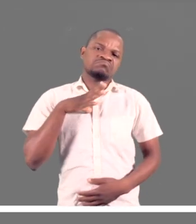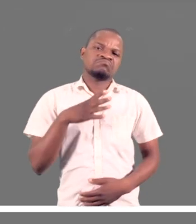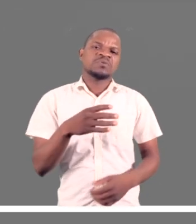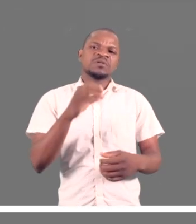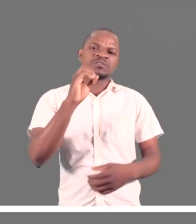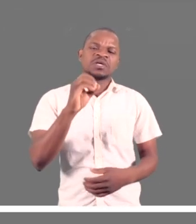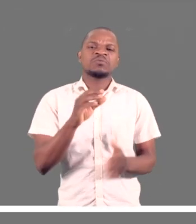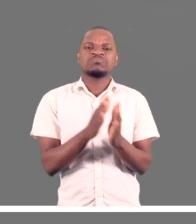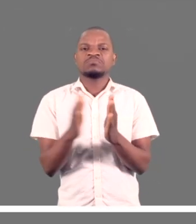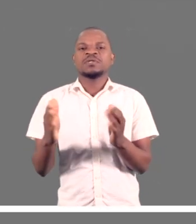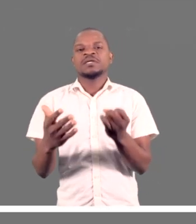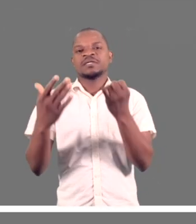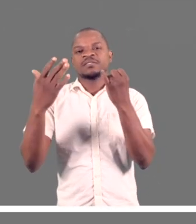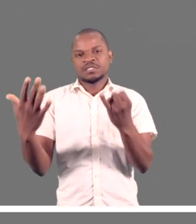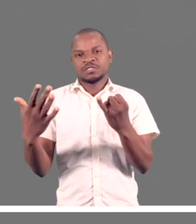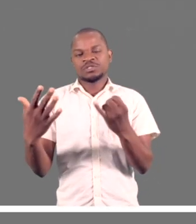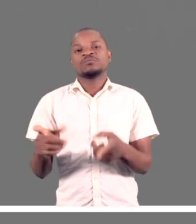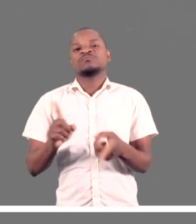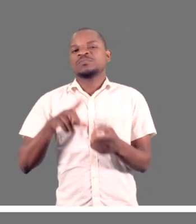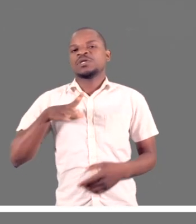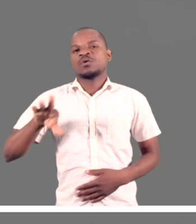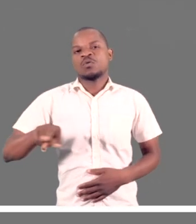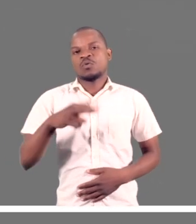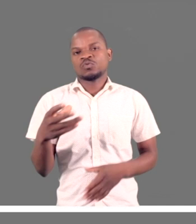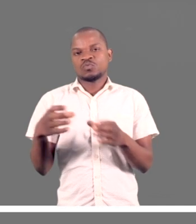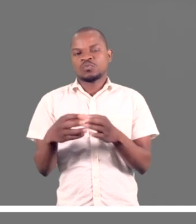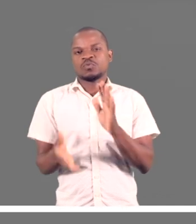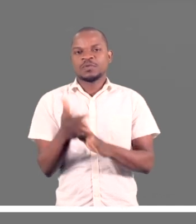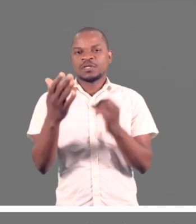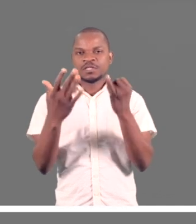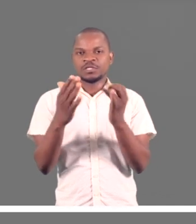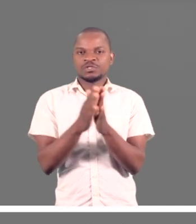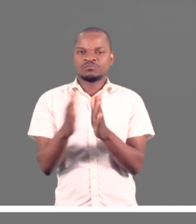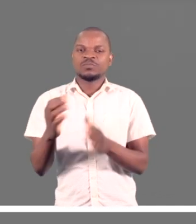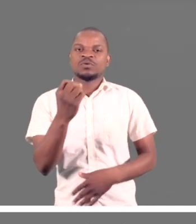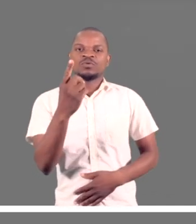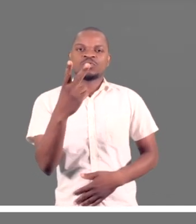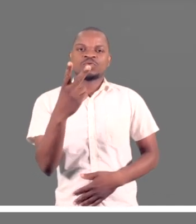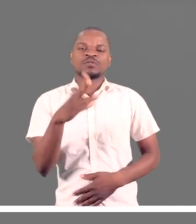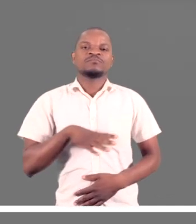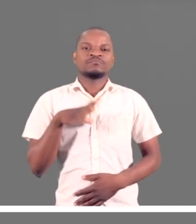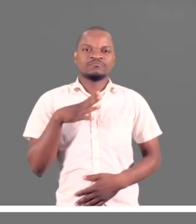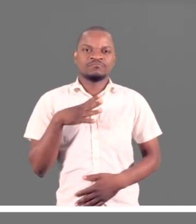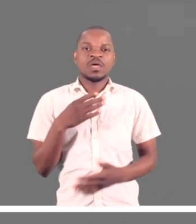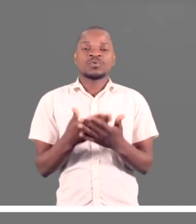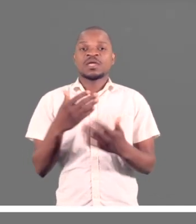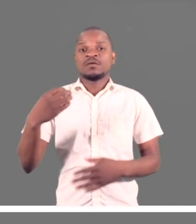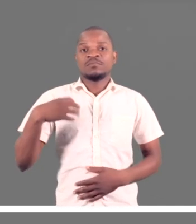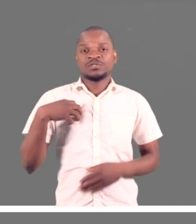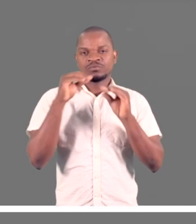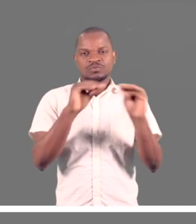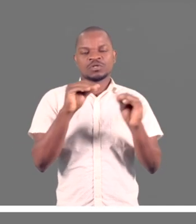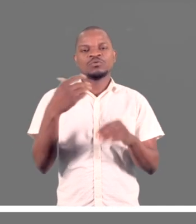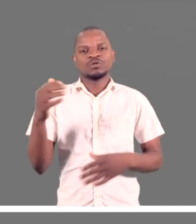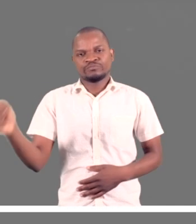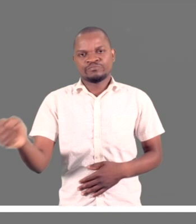6 a 2 anos, temos dois grupos. E ajudamos esses, professores. A educação também enviou professores para trabalharmos juntos